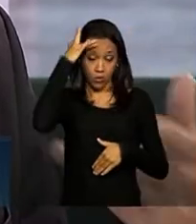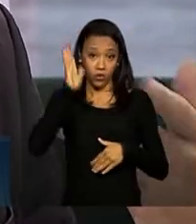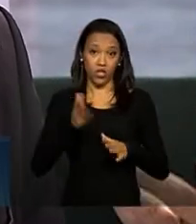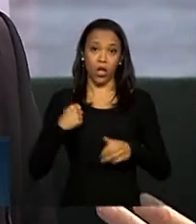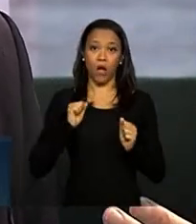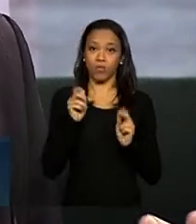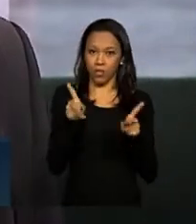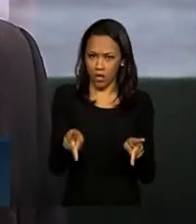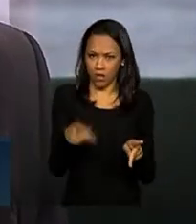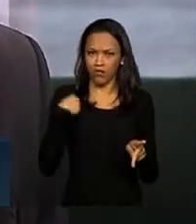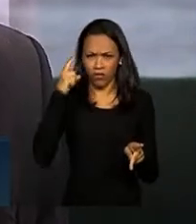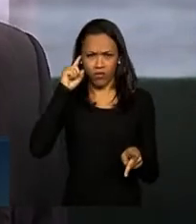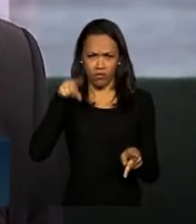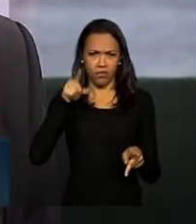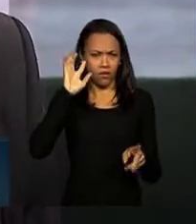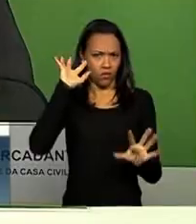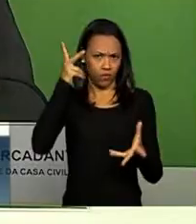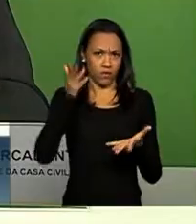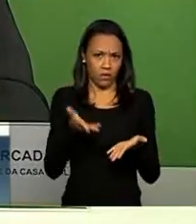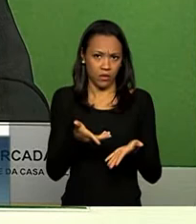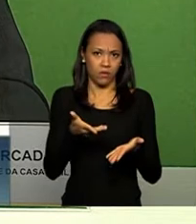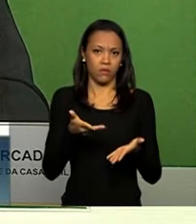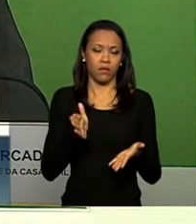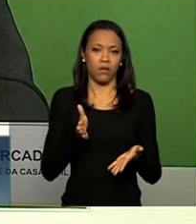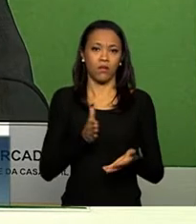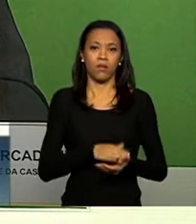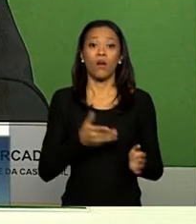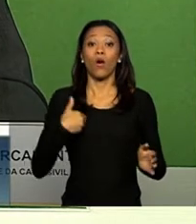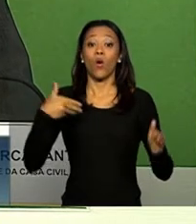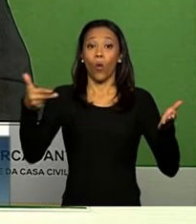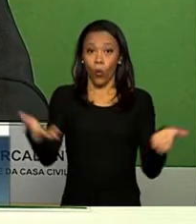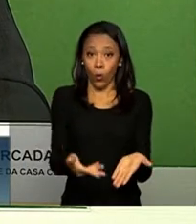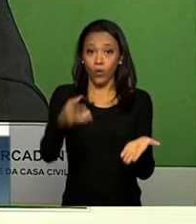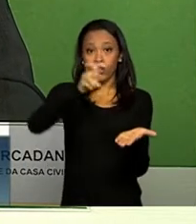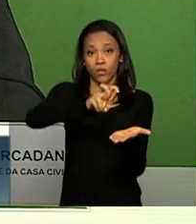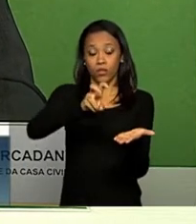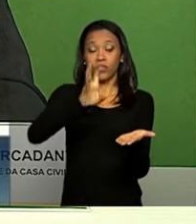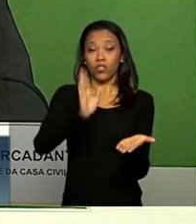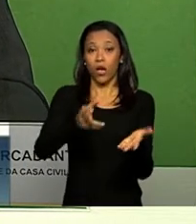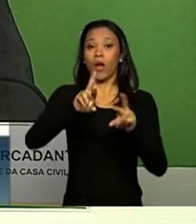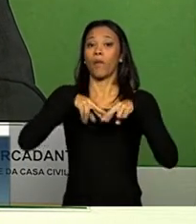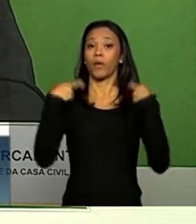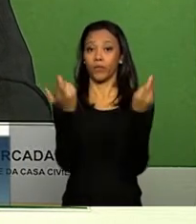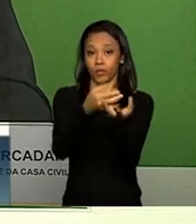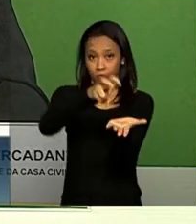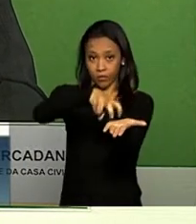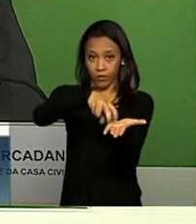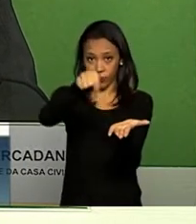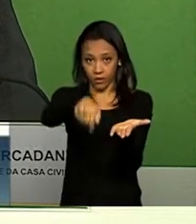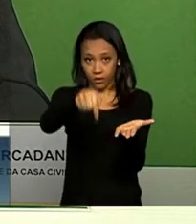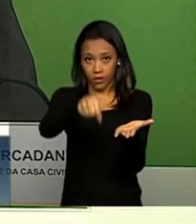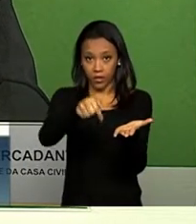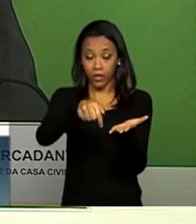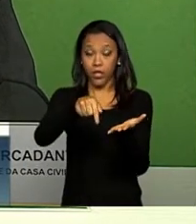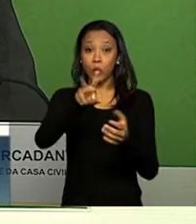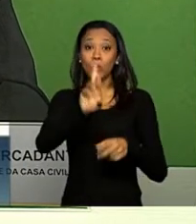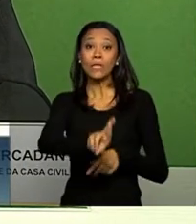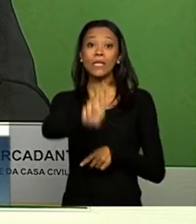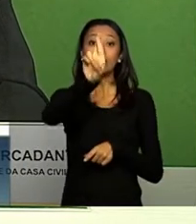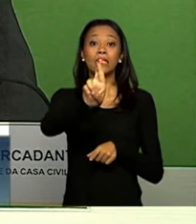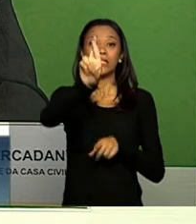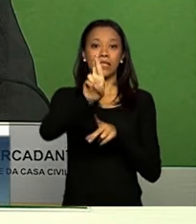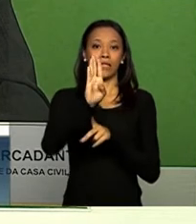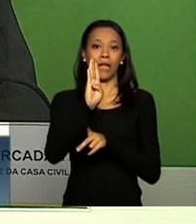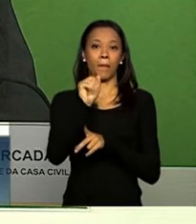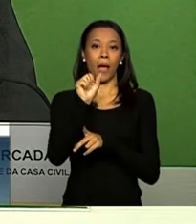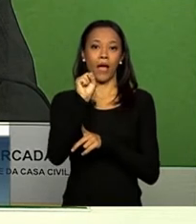alternativa. Ela já foi definida? Olha, hoje nós tivemos uma reunião dos líderes da base aqui pela manhã e haverá agora uma reunião